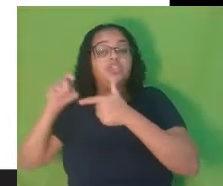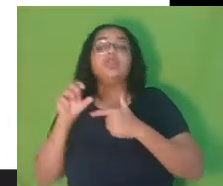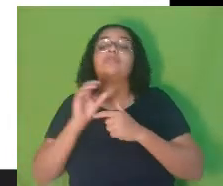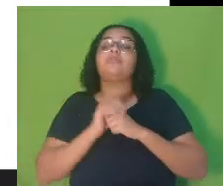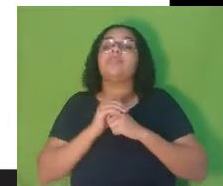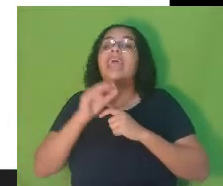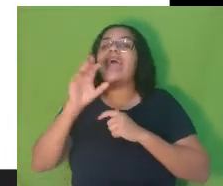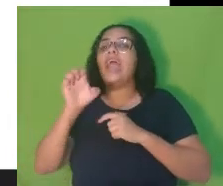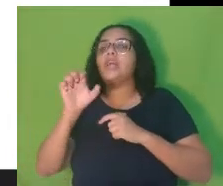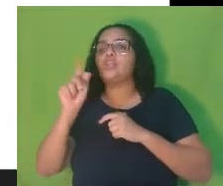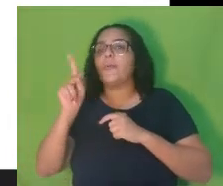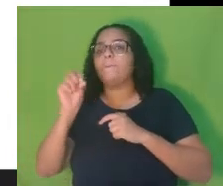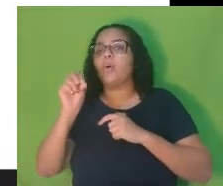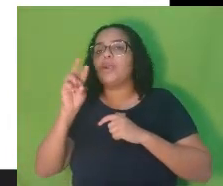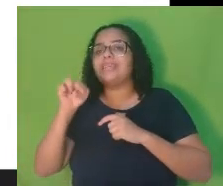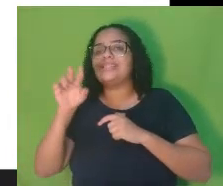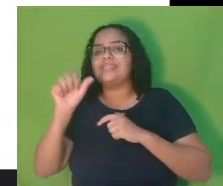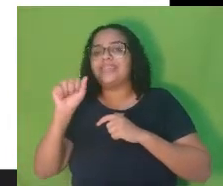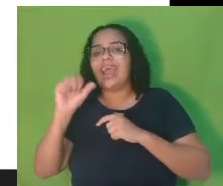exponencial,